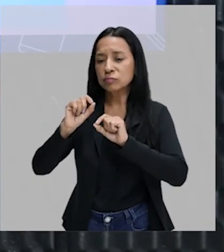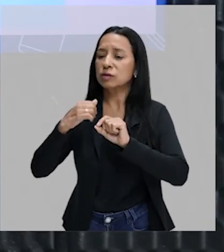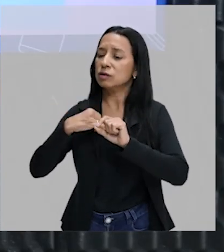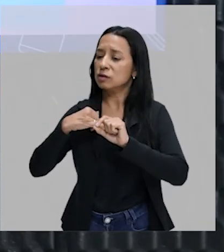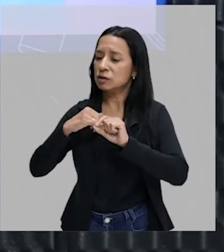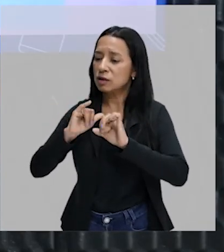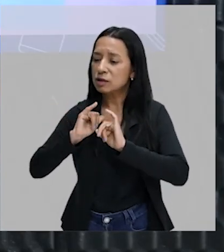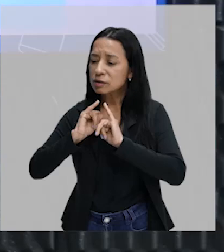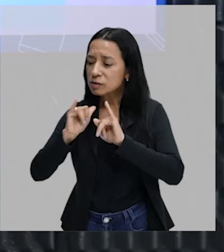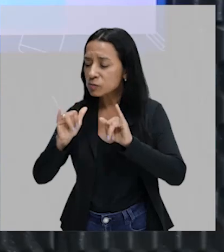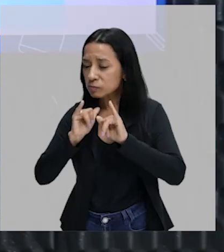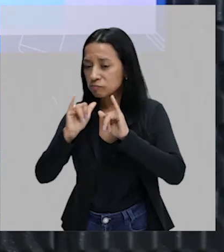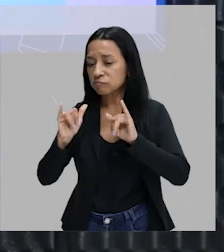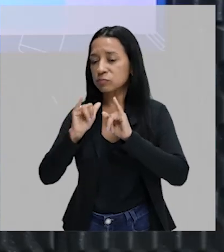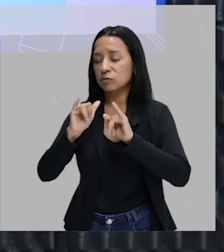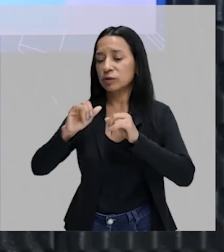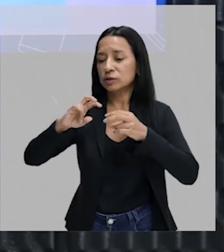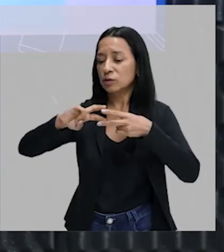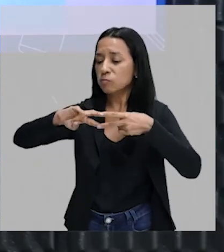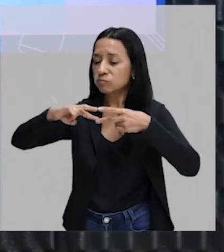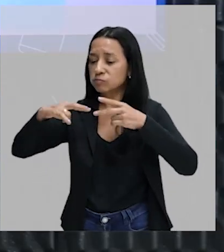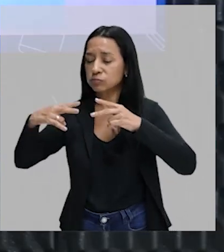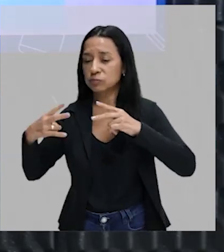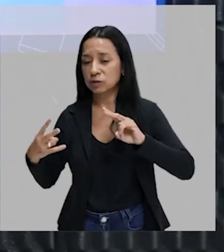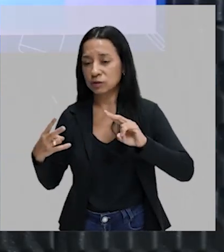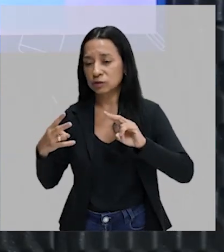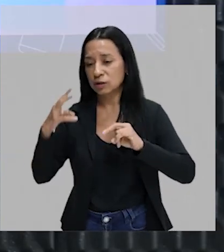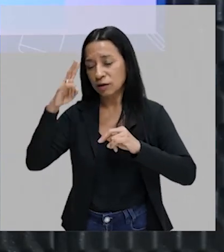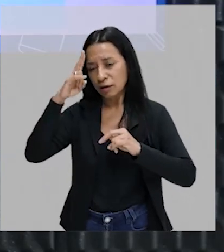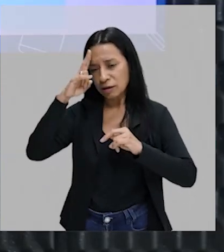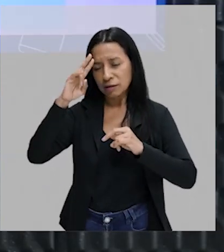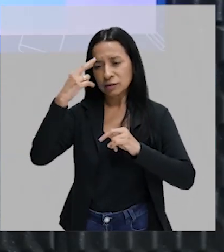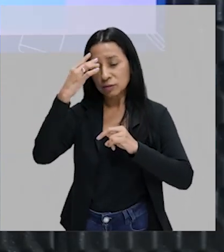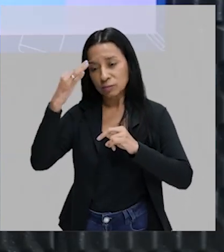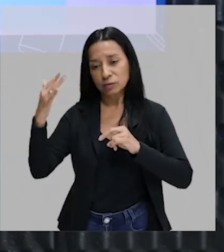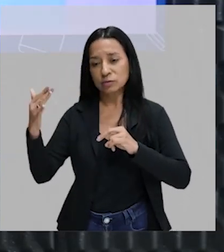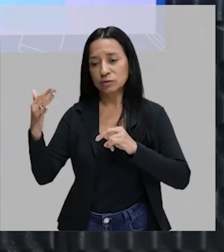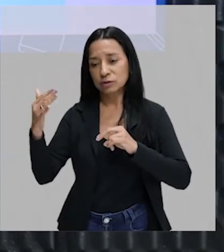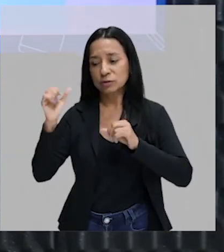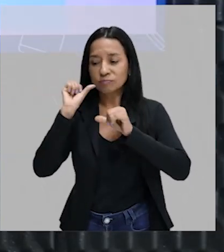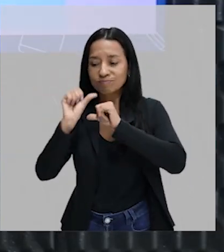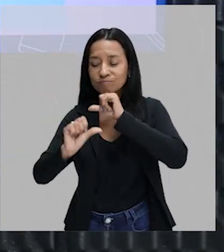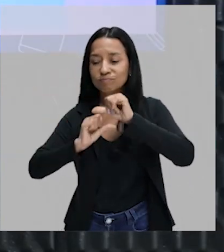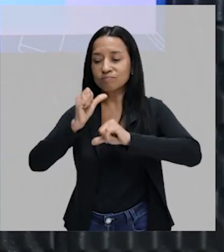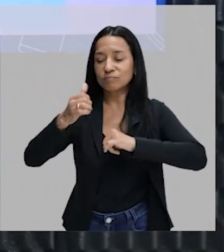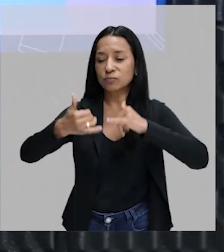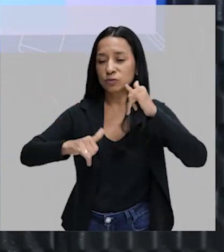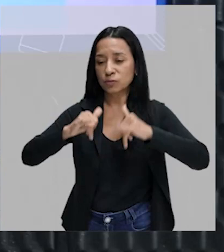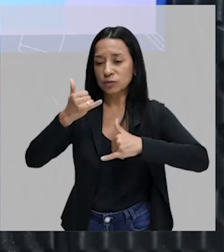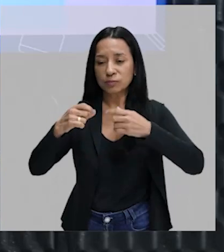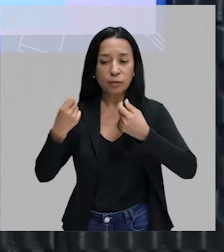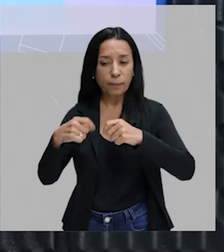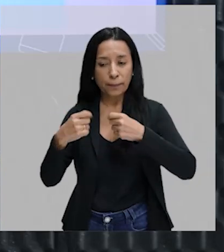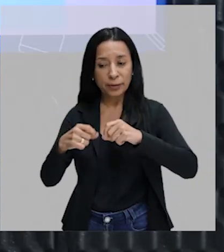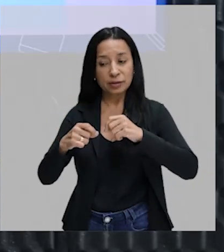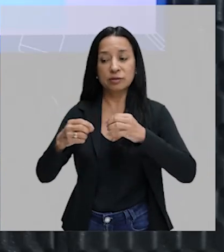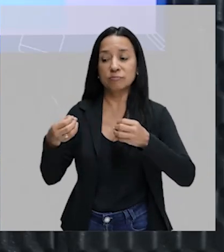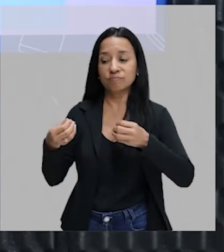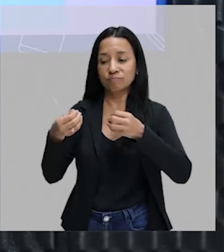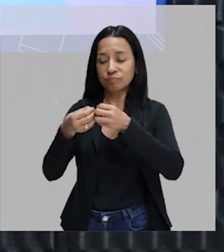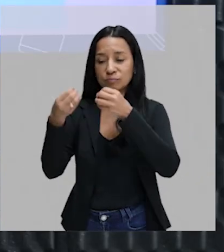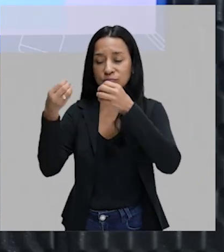informação genética, tá certo? Então, imagina, por exemplo, uma reação química que precisa de uma